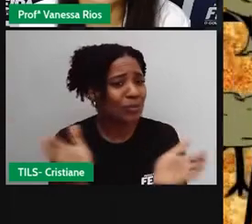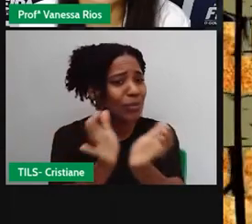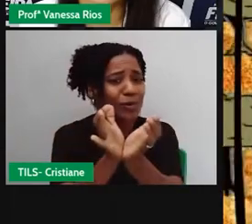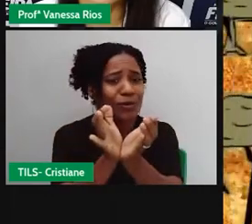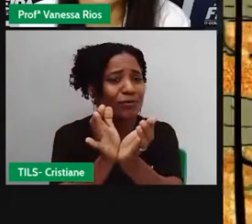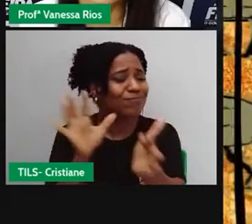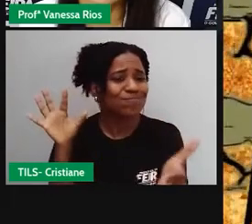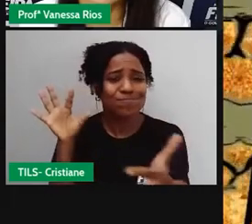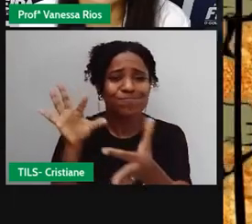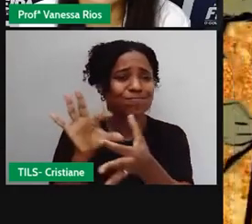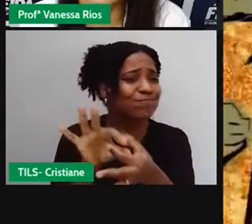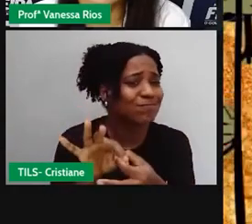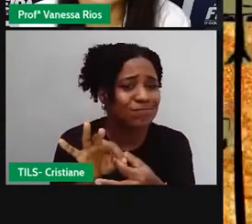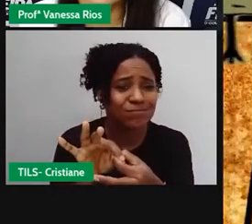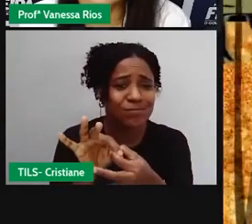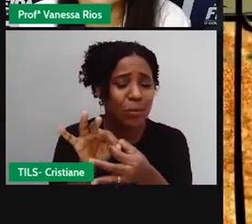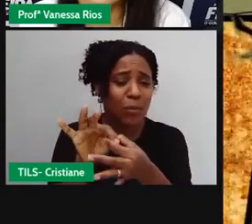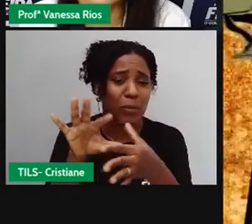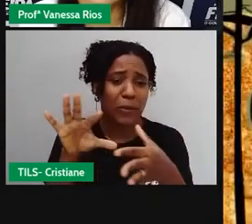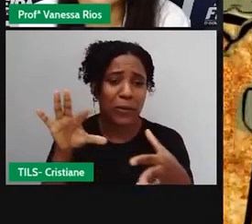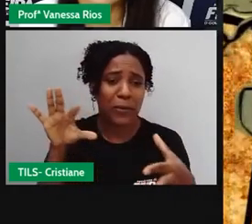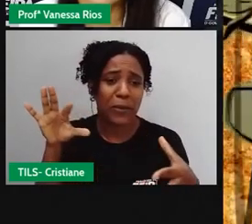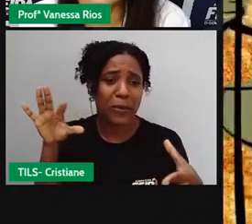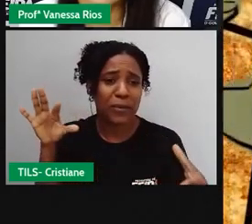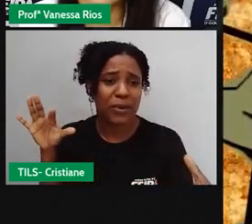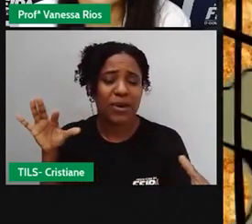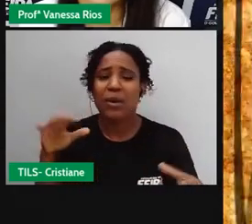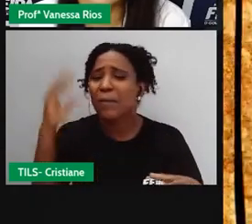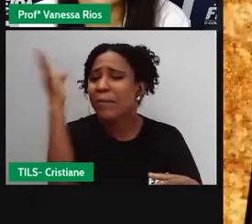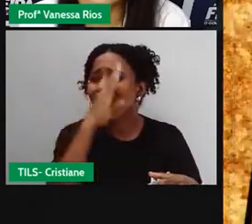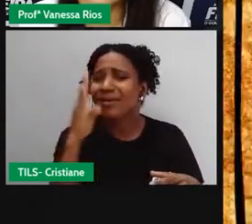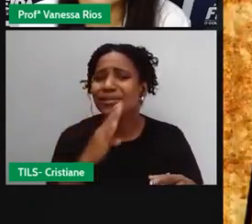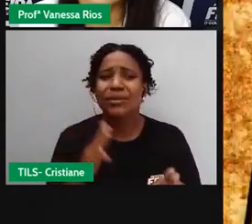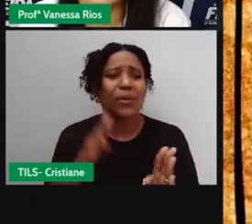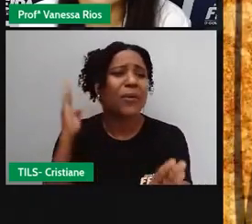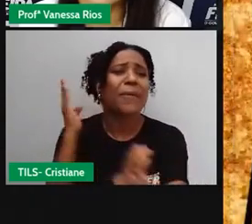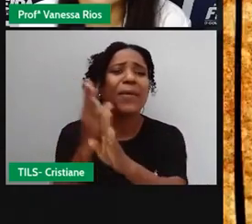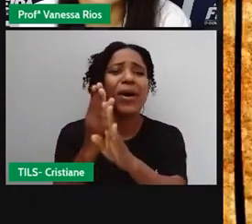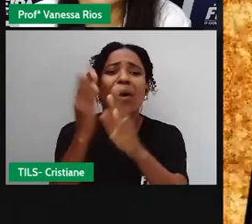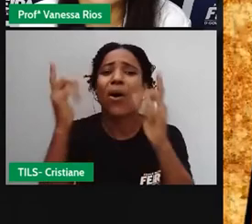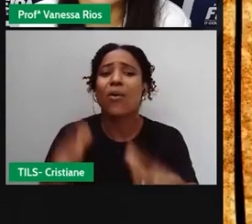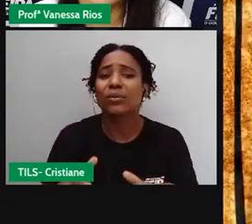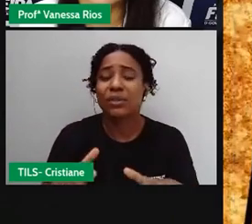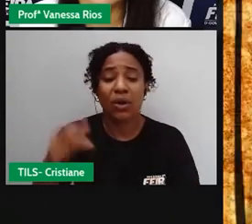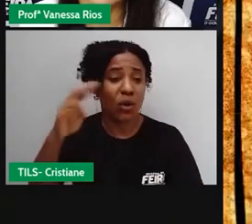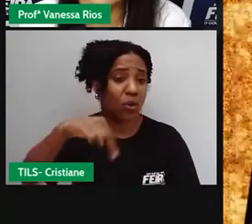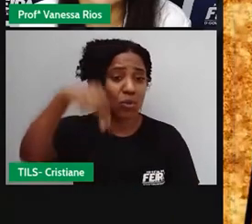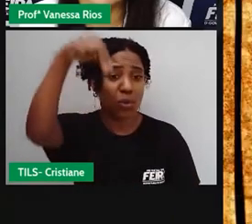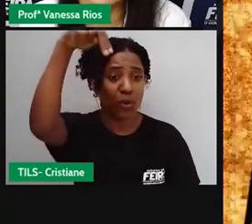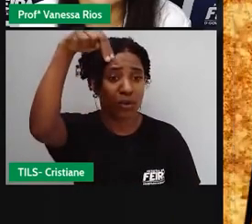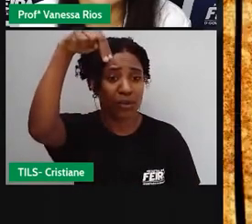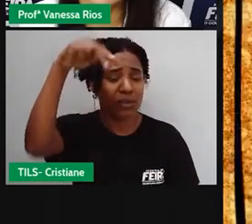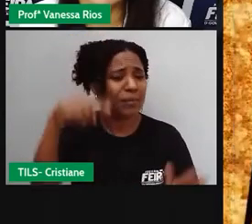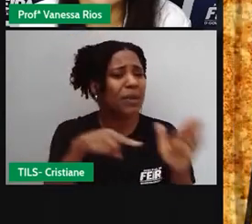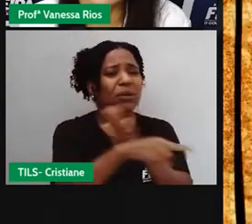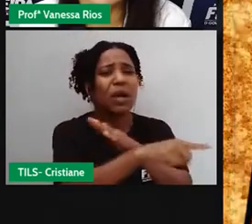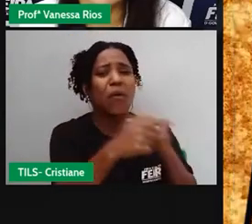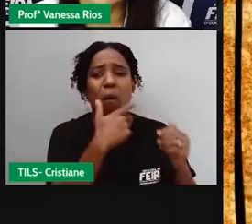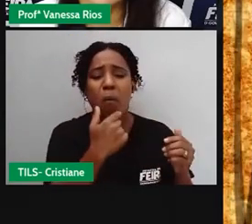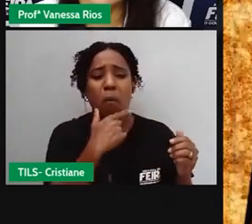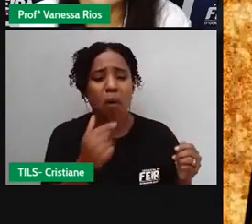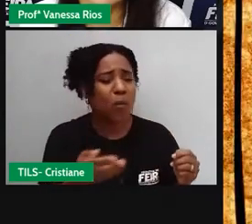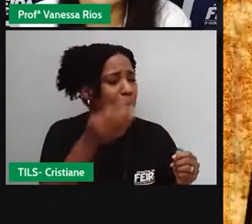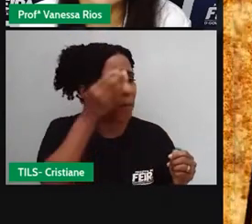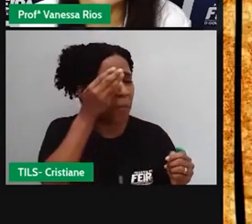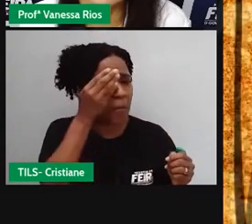sido descoberto, diziam que tinha sido lá para o lado do norte. E se perguntasse quem era Lampião, o povo dizia que era um negócio